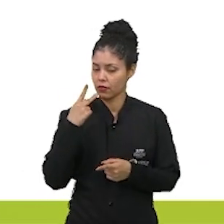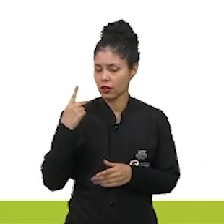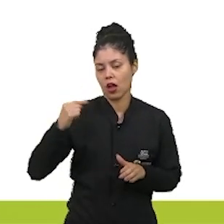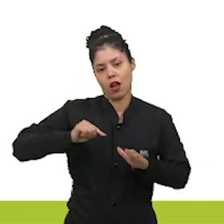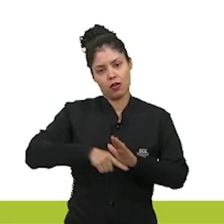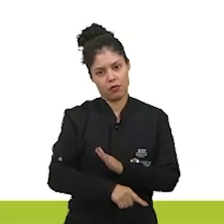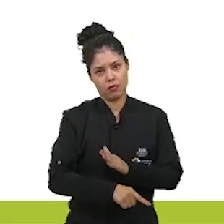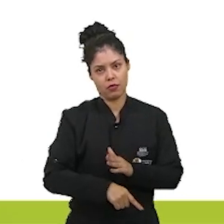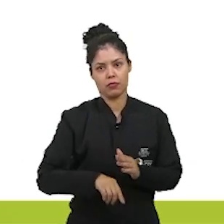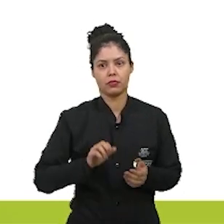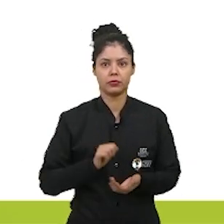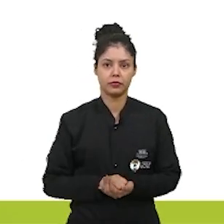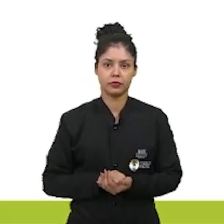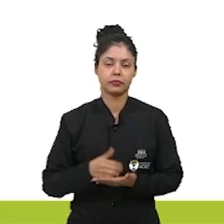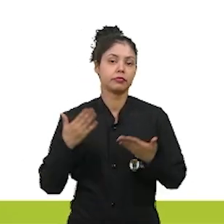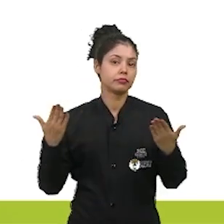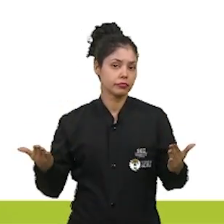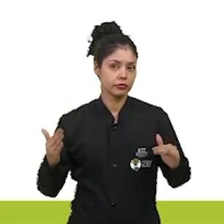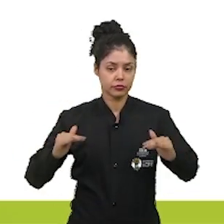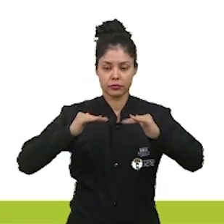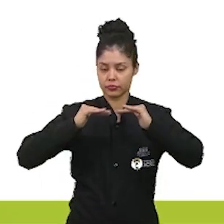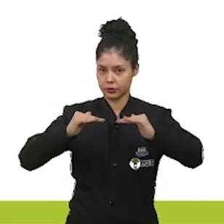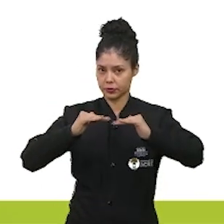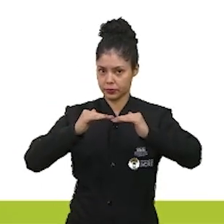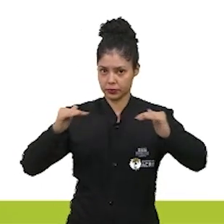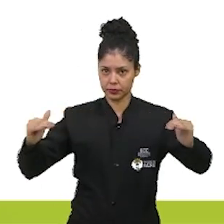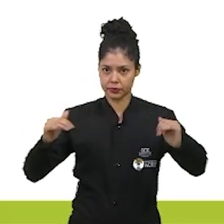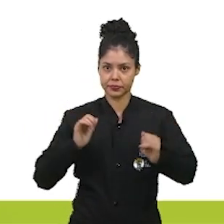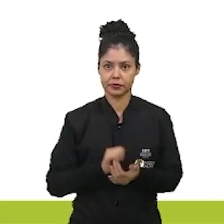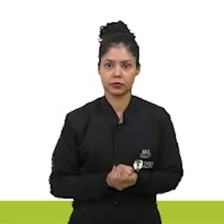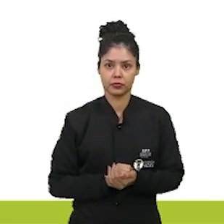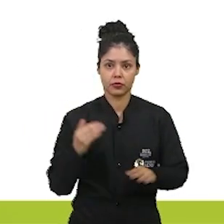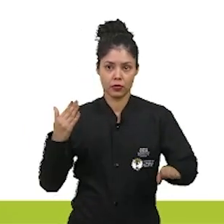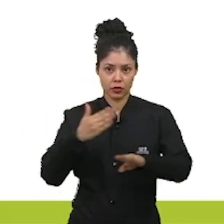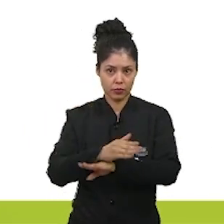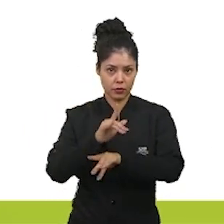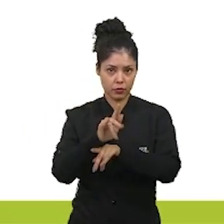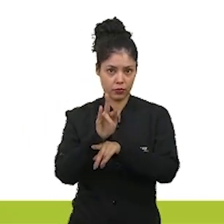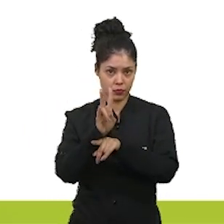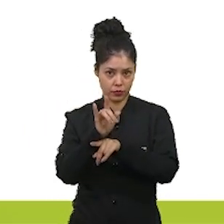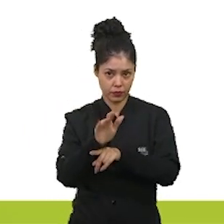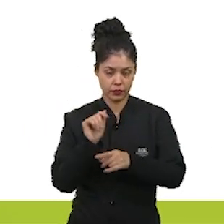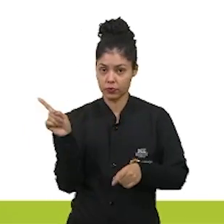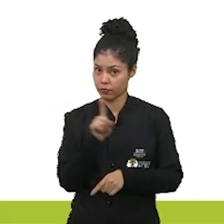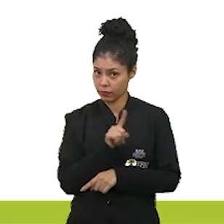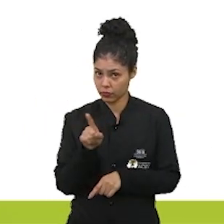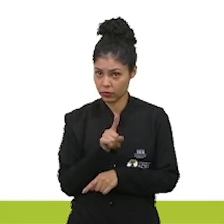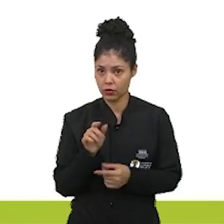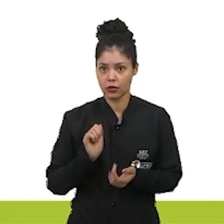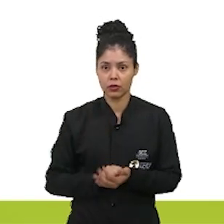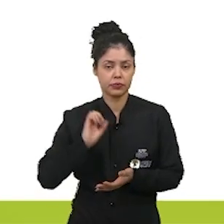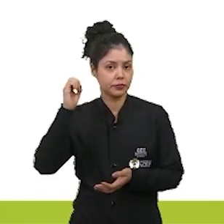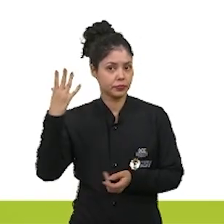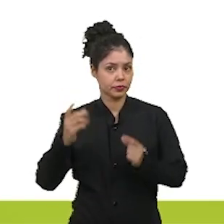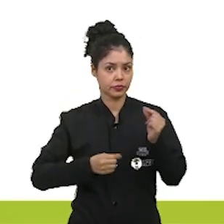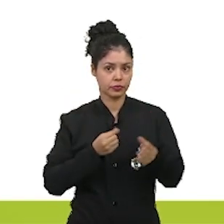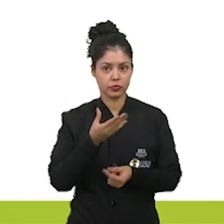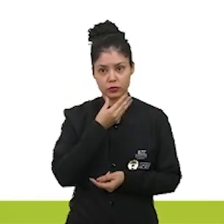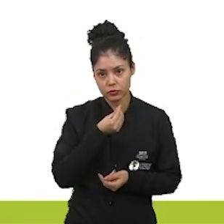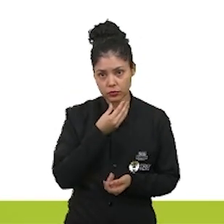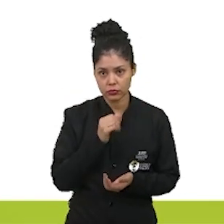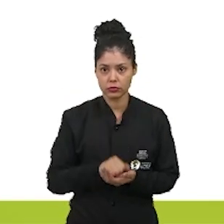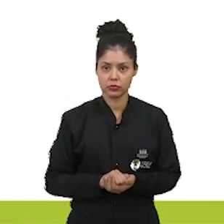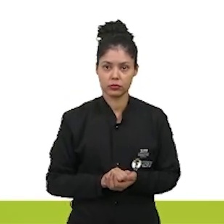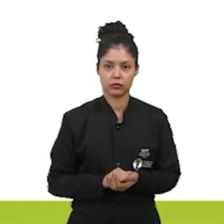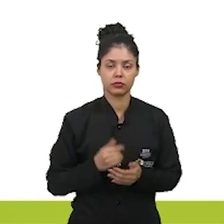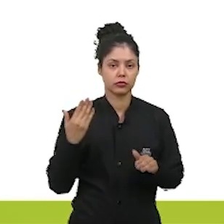falando sobre profundidade, e sim o que está na superfície. Intervenção antrópica? Não, antrópica é causada pelo homem. Para